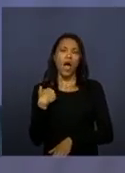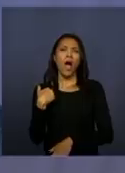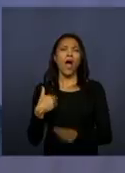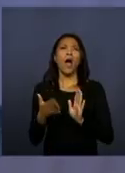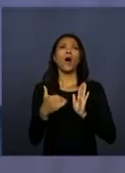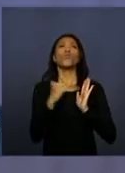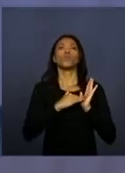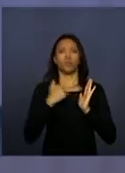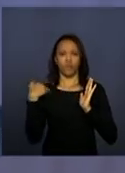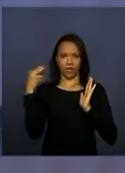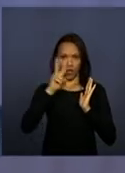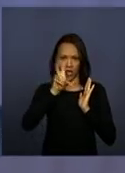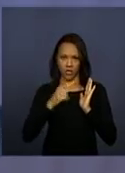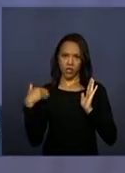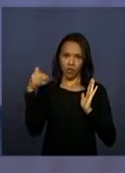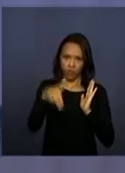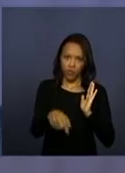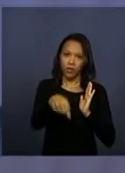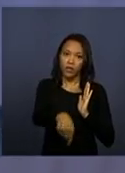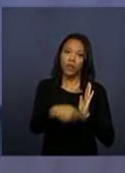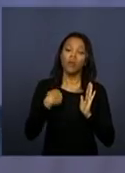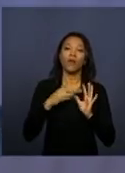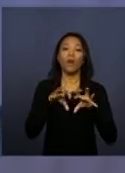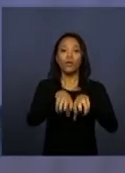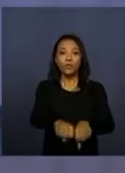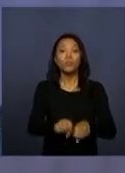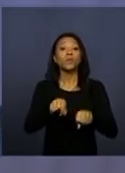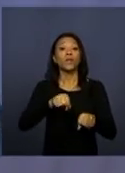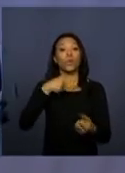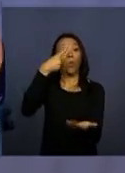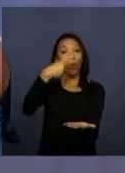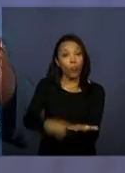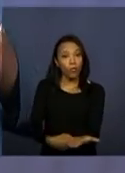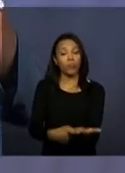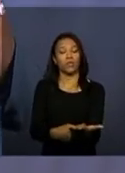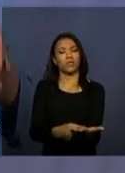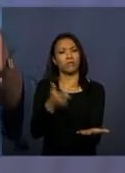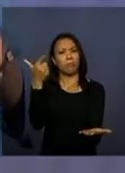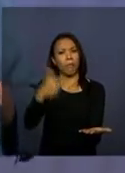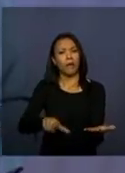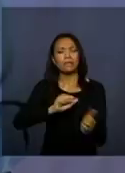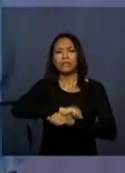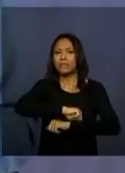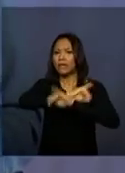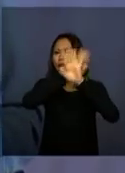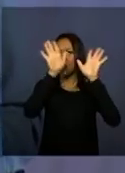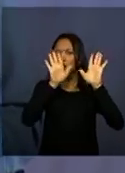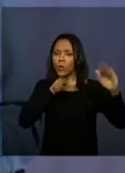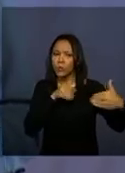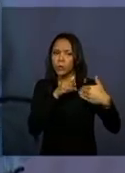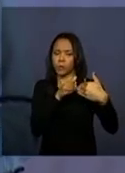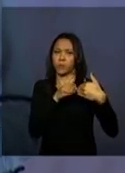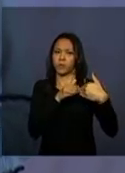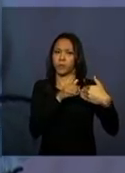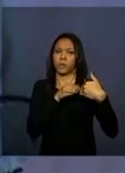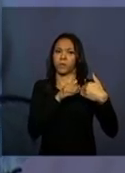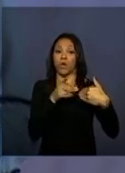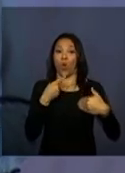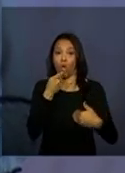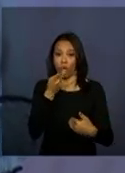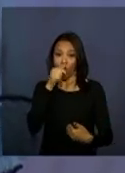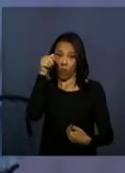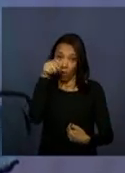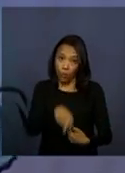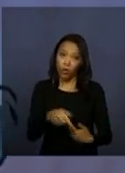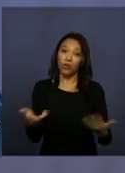aqui, eu assumi um compromisso cada vez mais claro com essa população. Reafirmo hoje